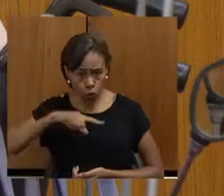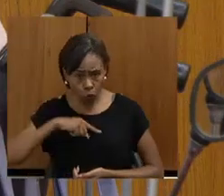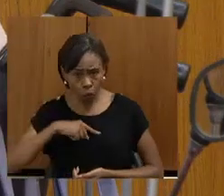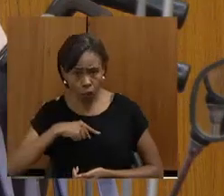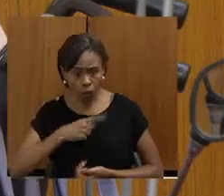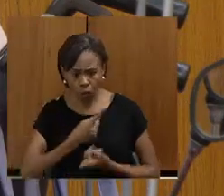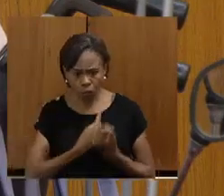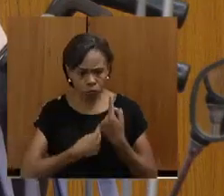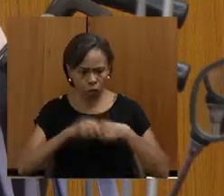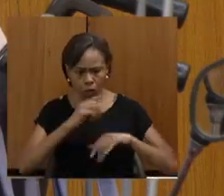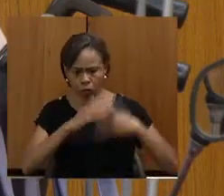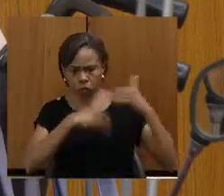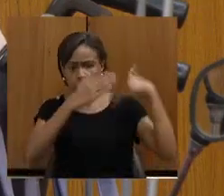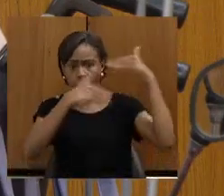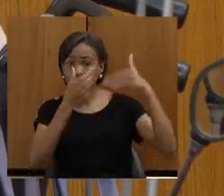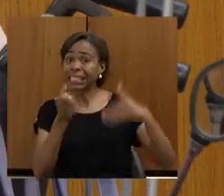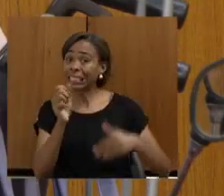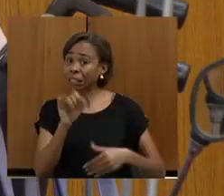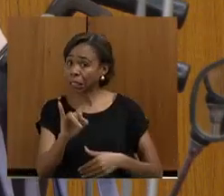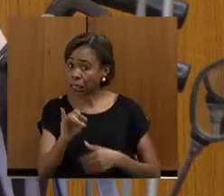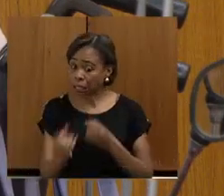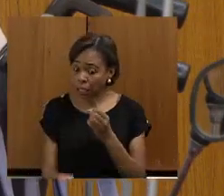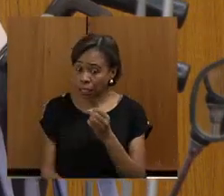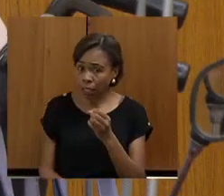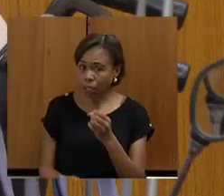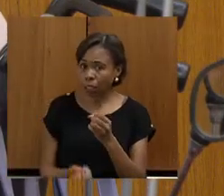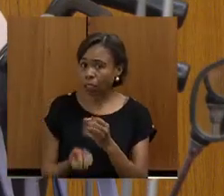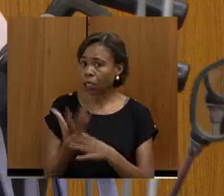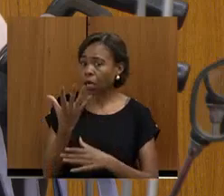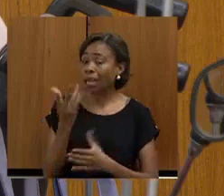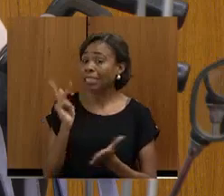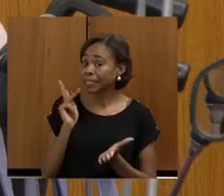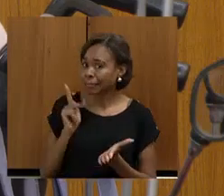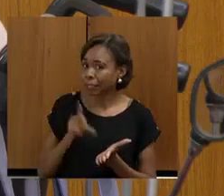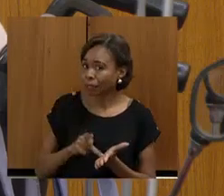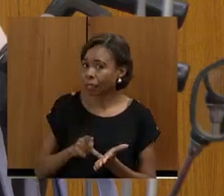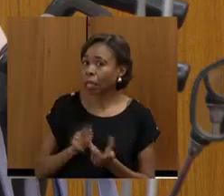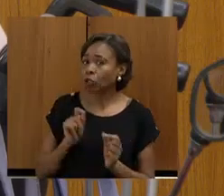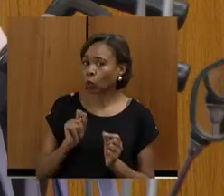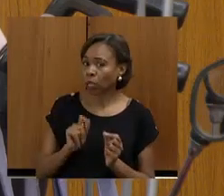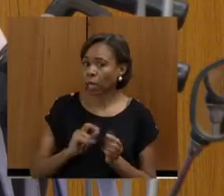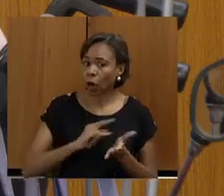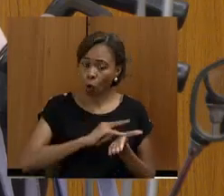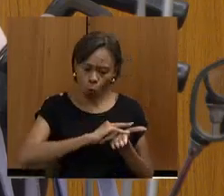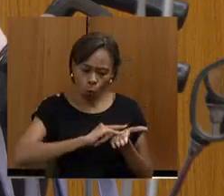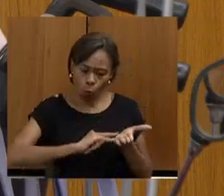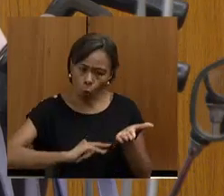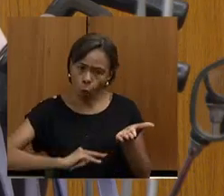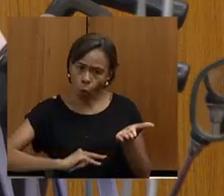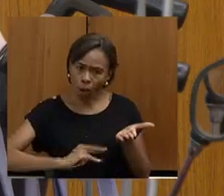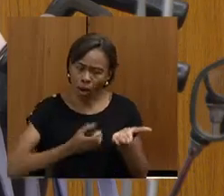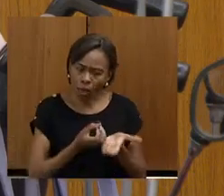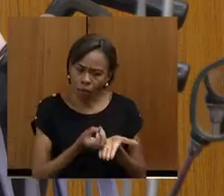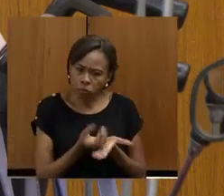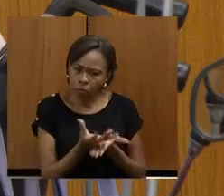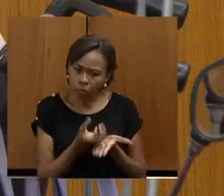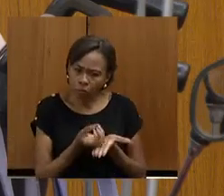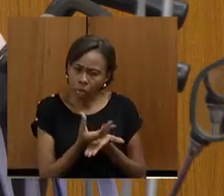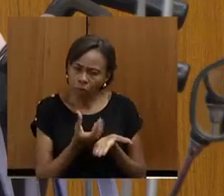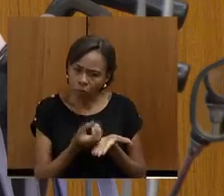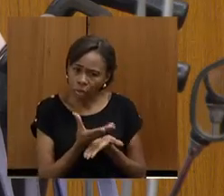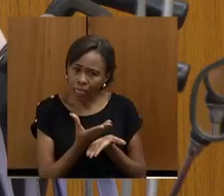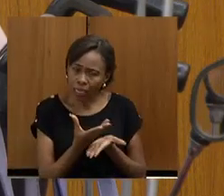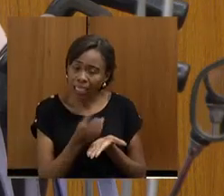se nós criarmos realmente uma cartilha de como lidar com a pessoa com deficiência dentro das